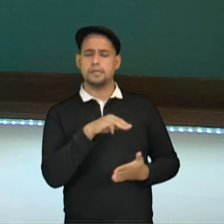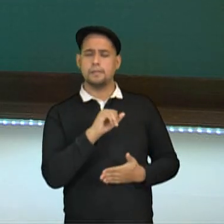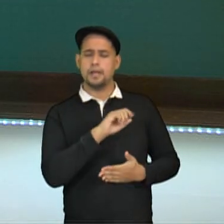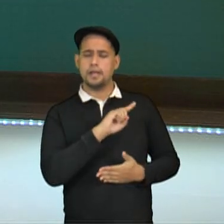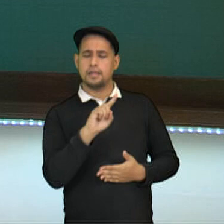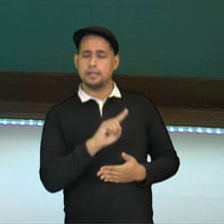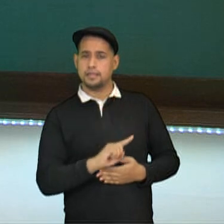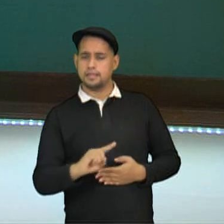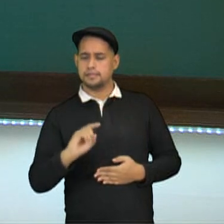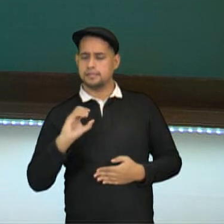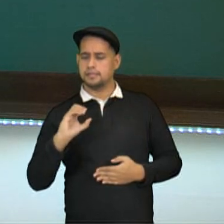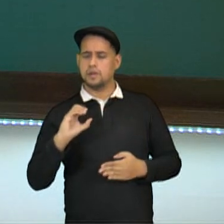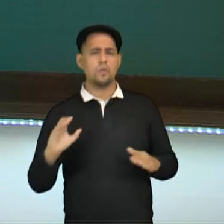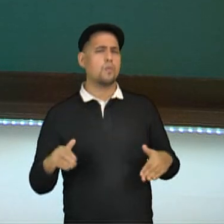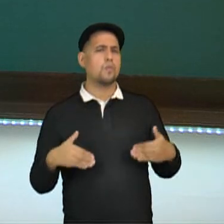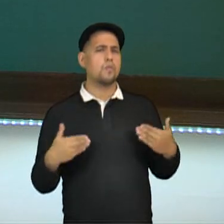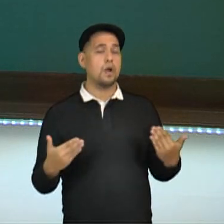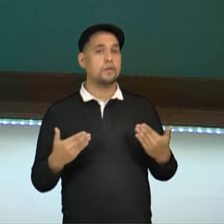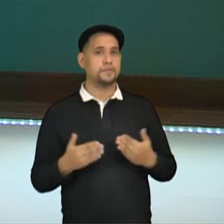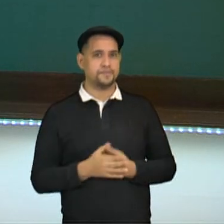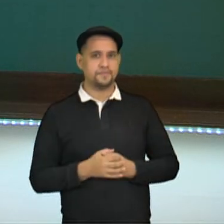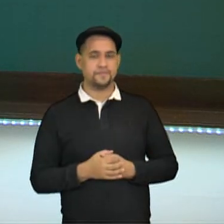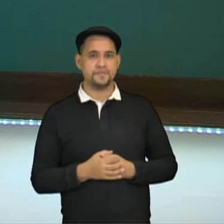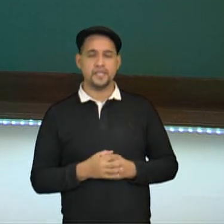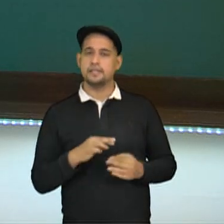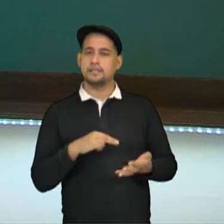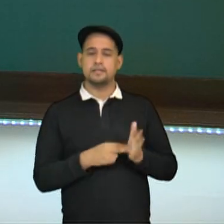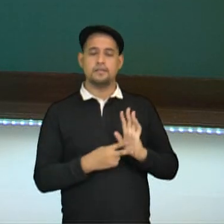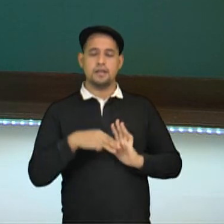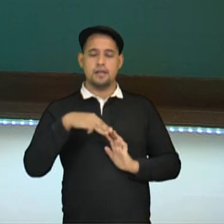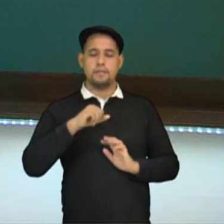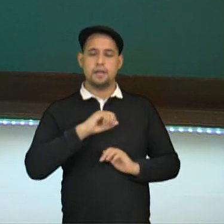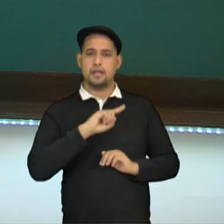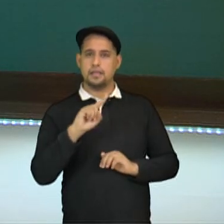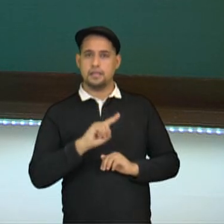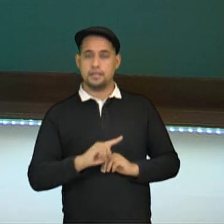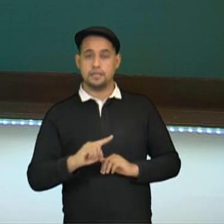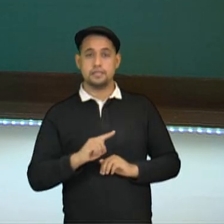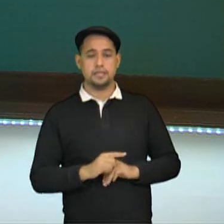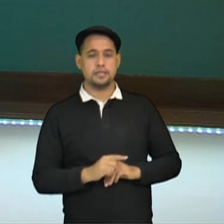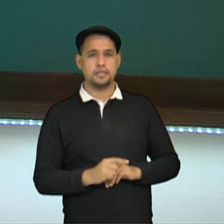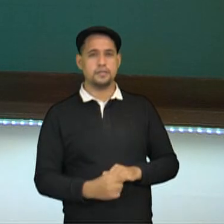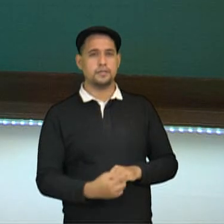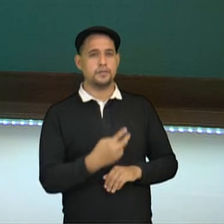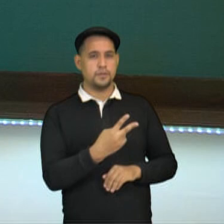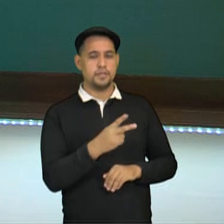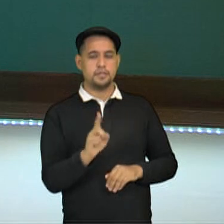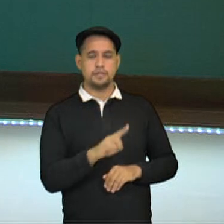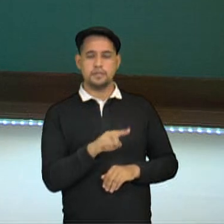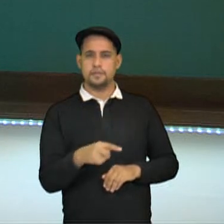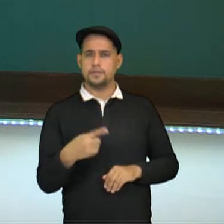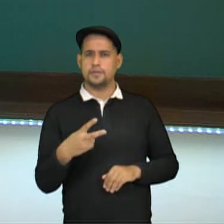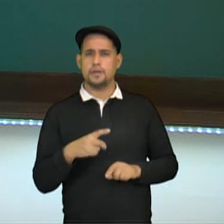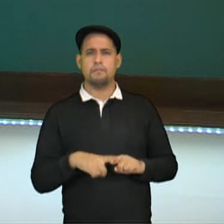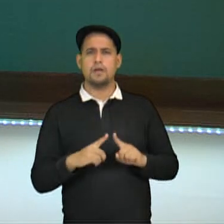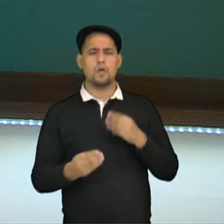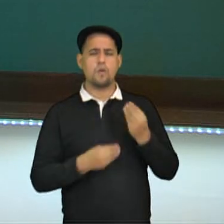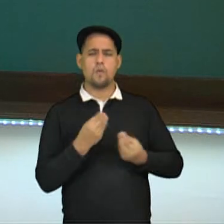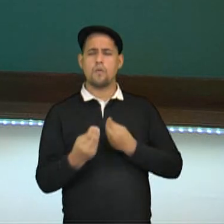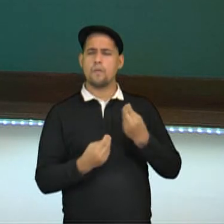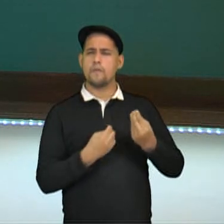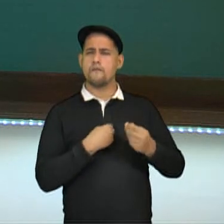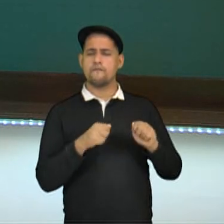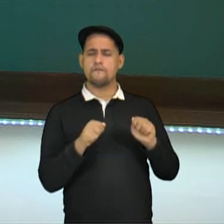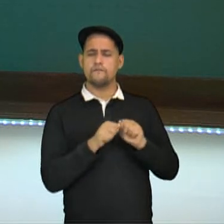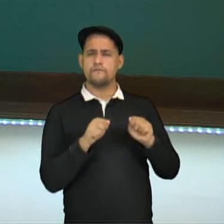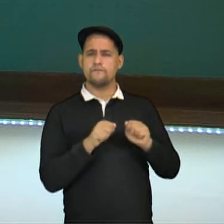matriz C, né? Então, vai ser uma matriz 2 por 2. Então, como que eu vou